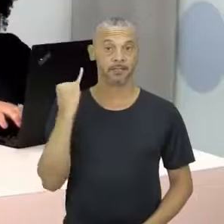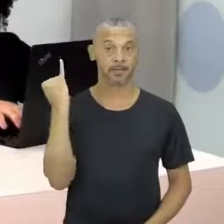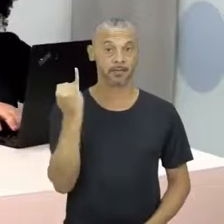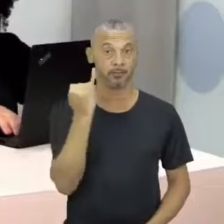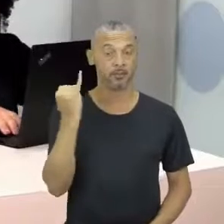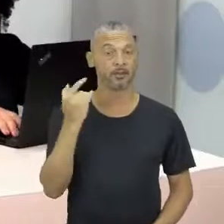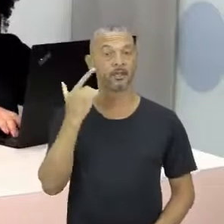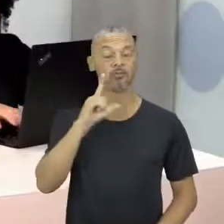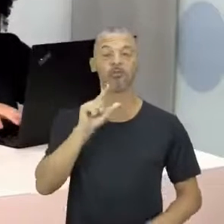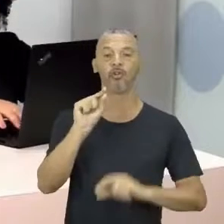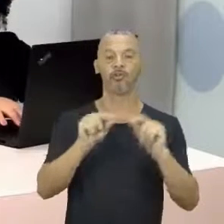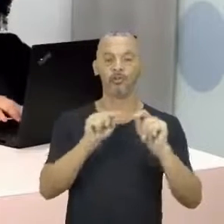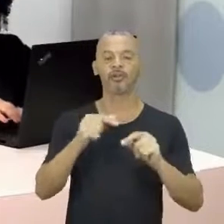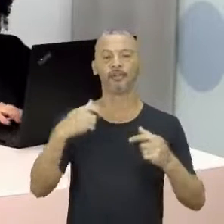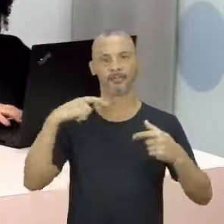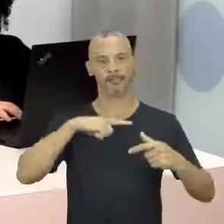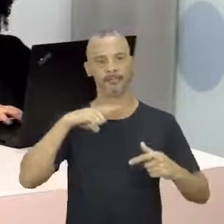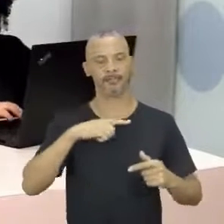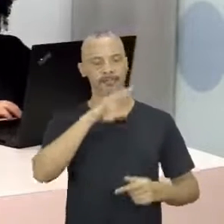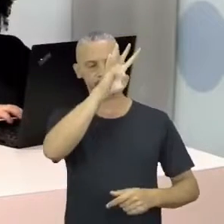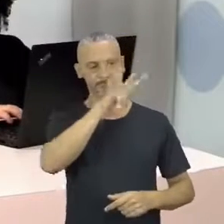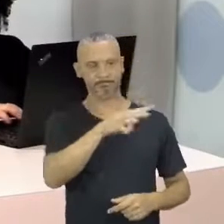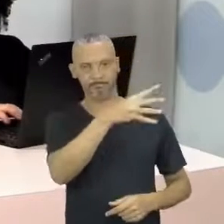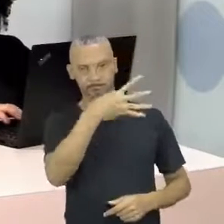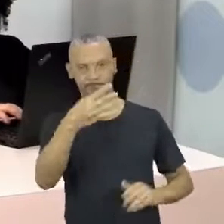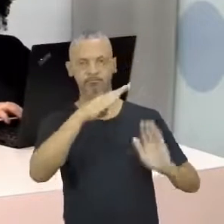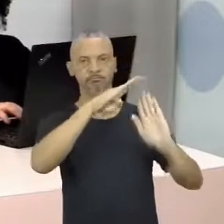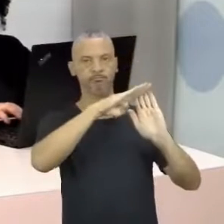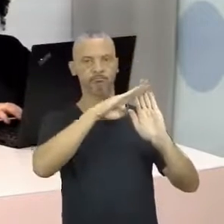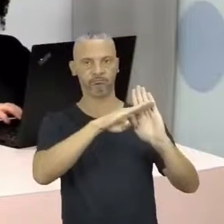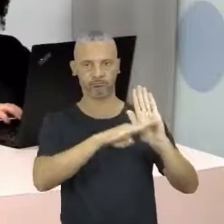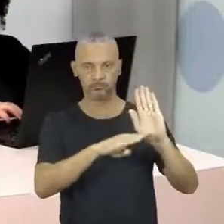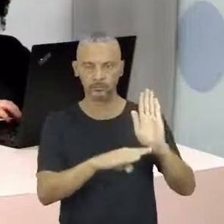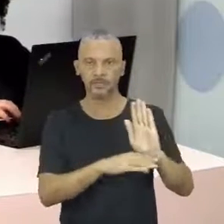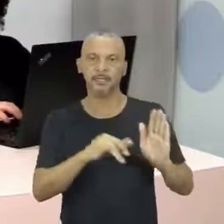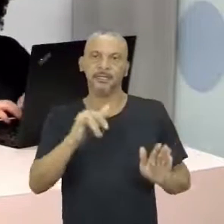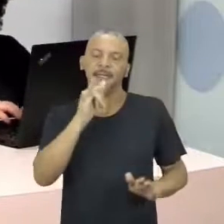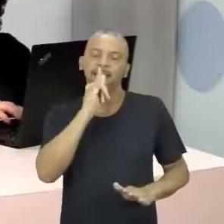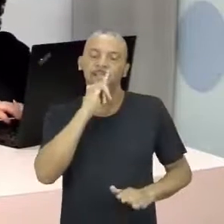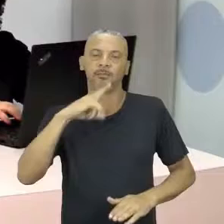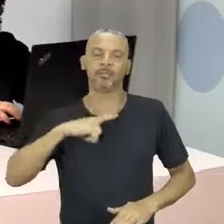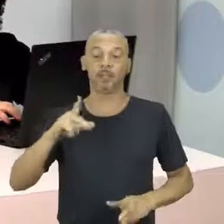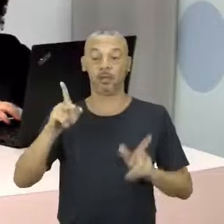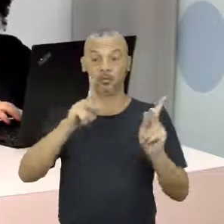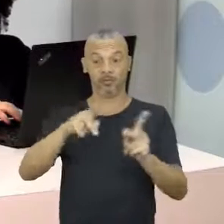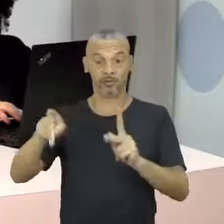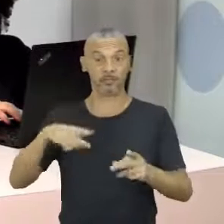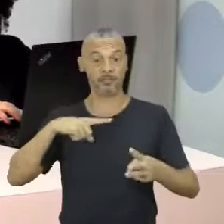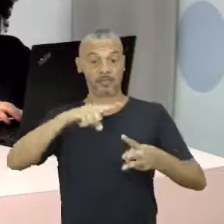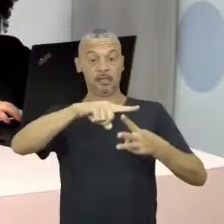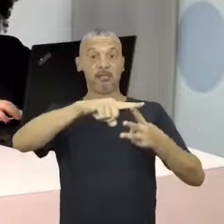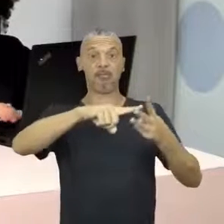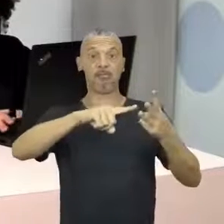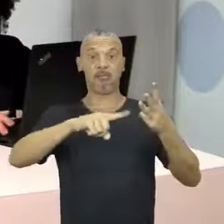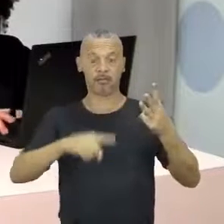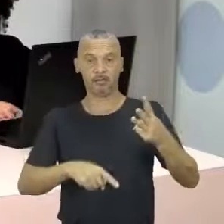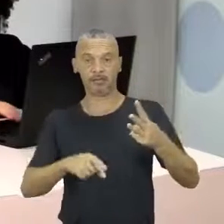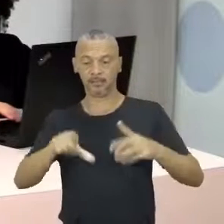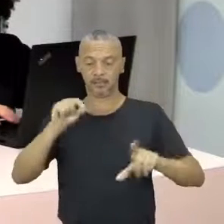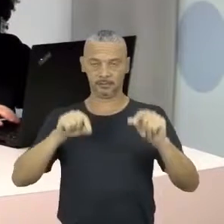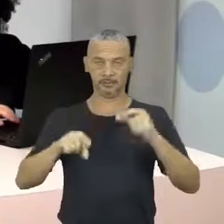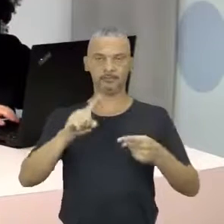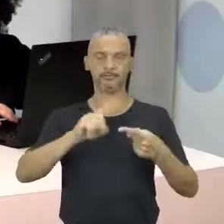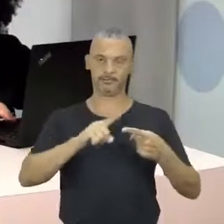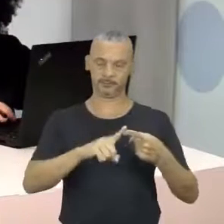gente saber que a gente tem um cronograma. Então, logo, eu posso ter um docente que fez os 3 processos. Então, eu fiz o